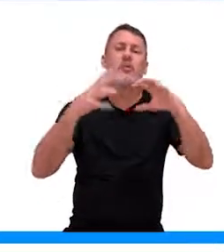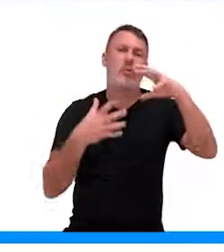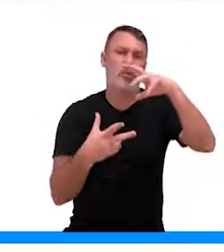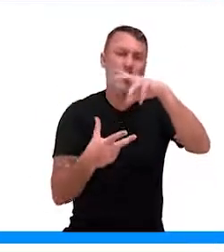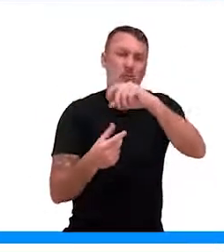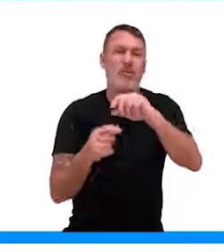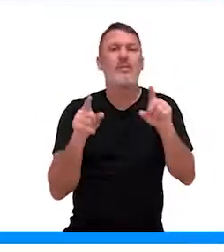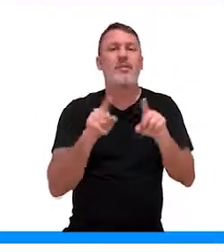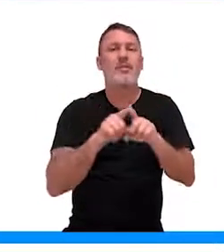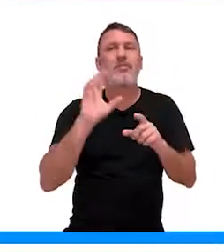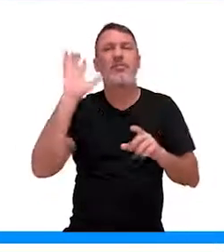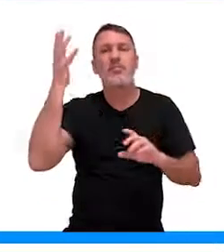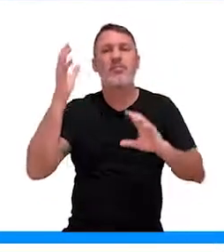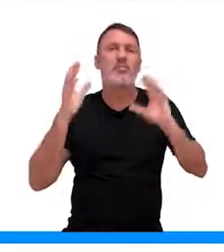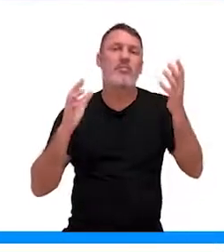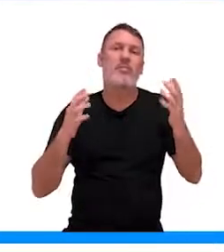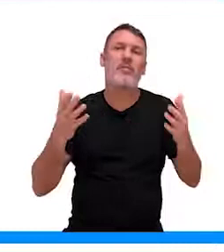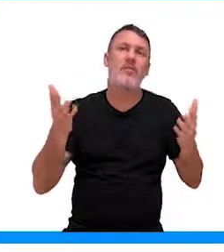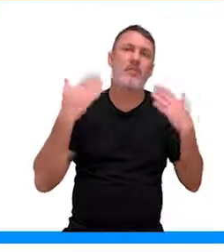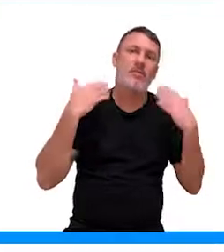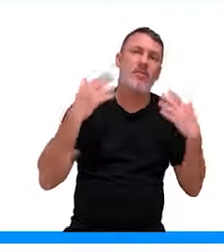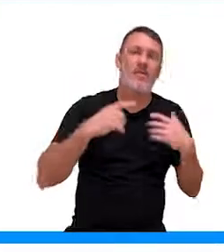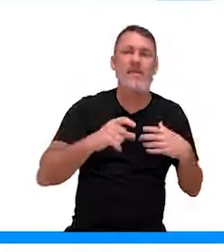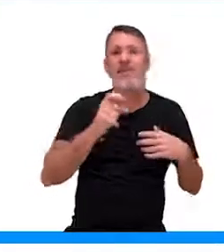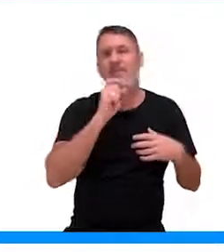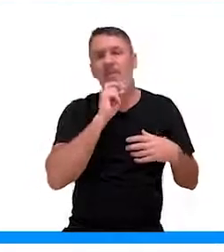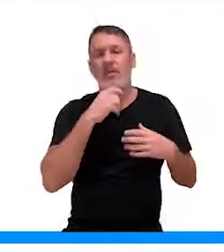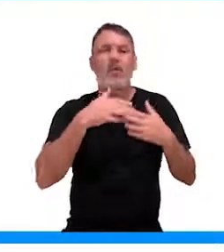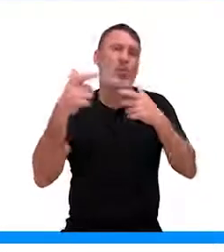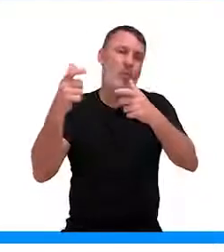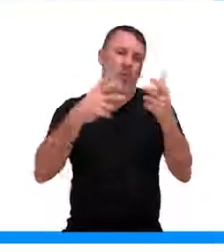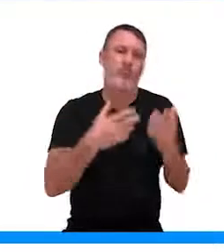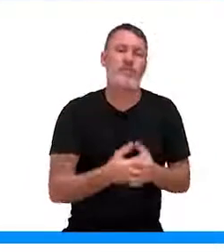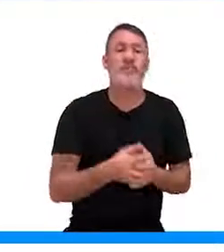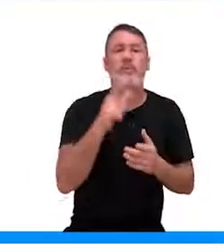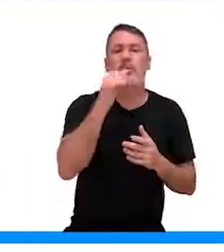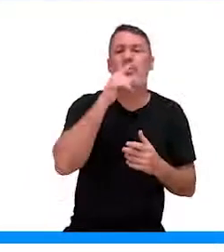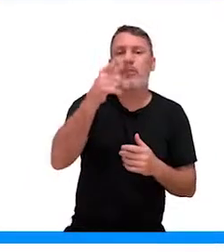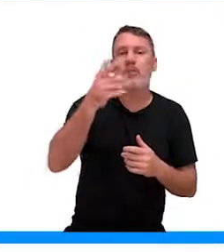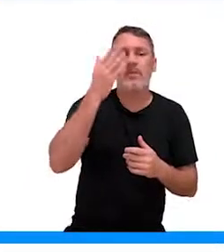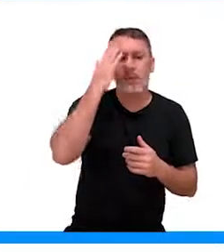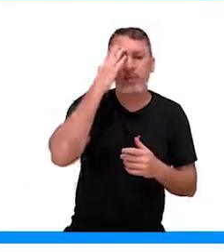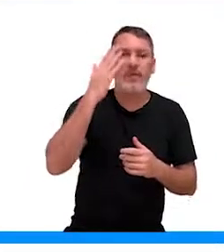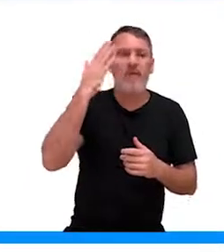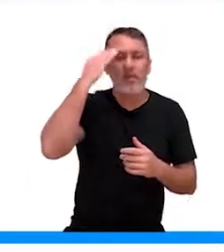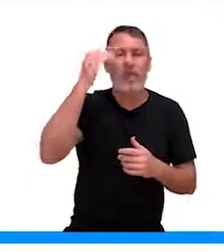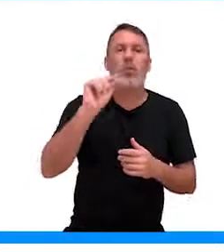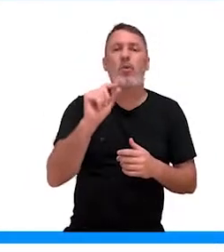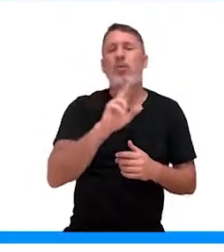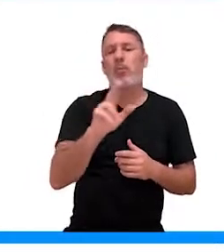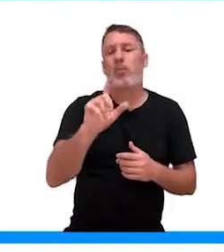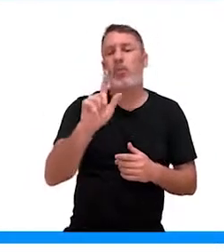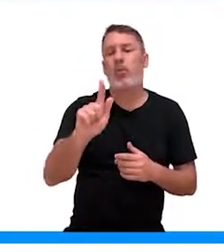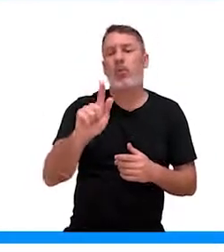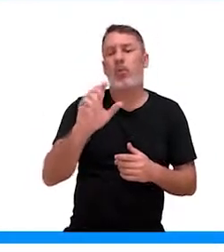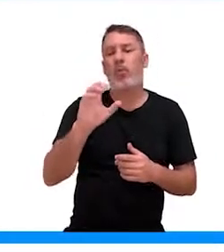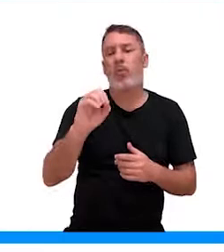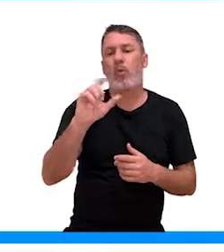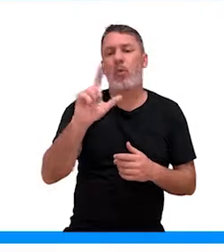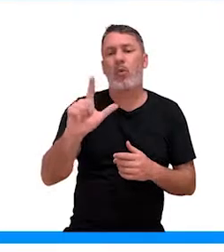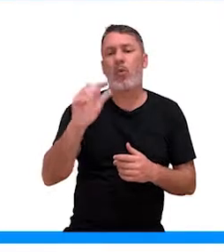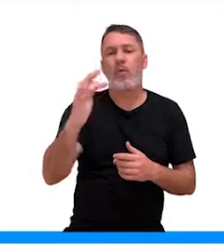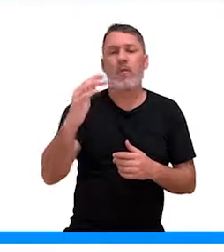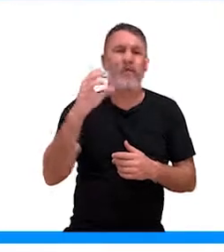específicas estações do ano em outros continentes. Você pode perceber, por exemplo, a famosíssima corrente do Golfo, tá, que é na